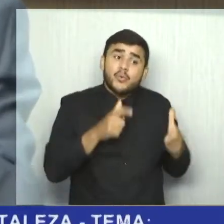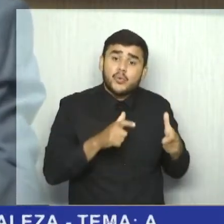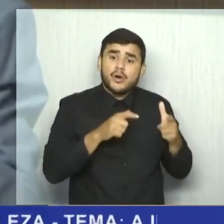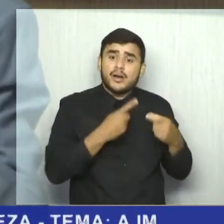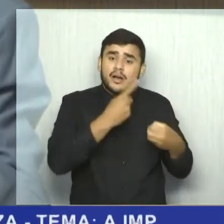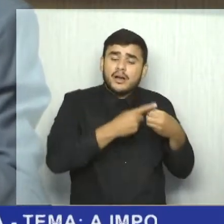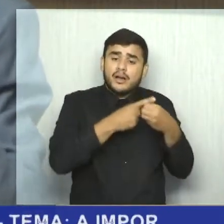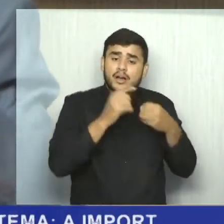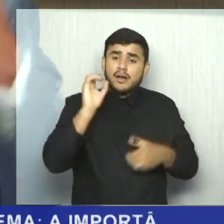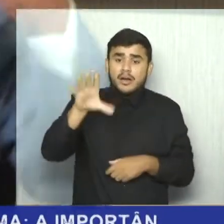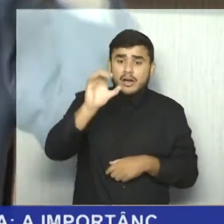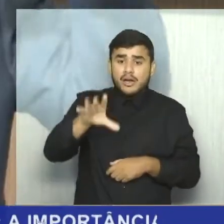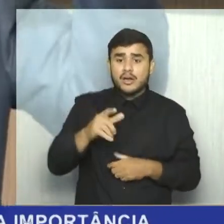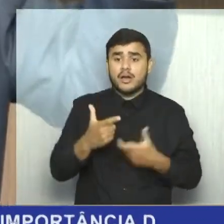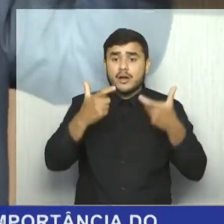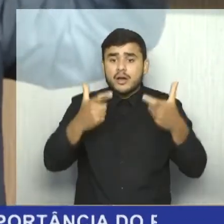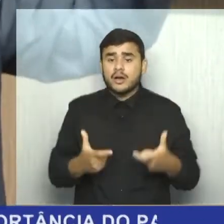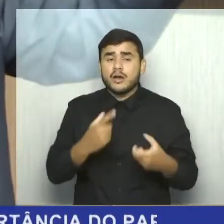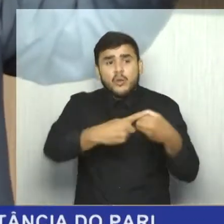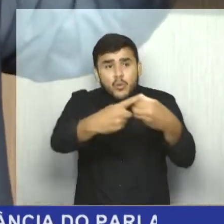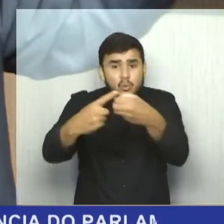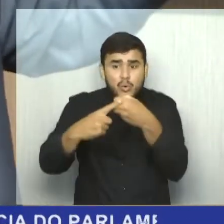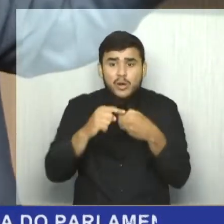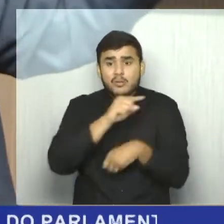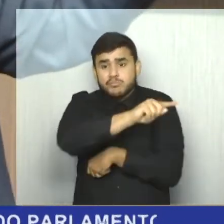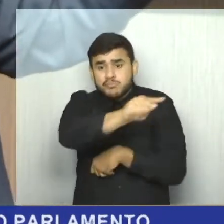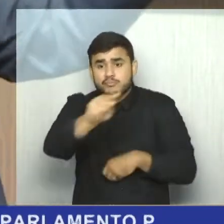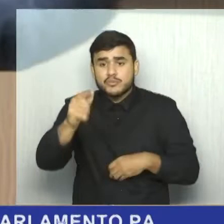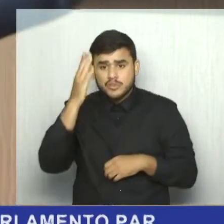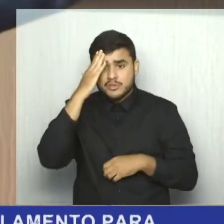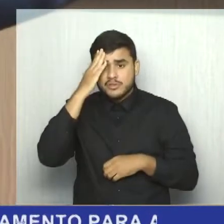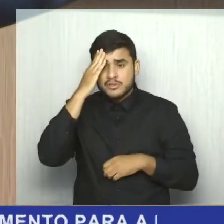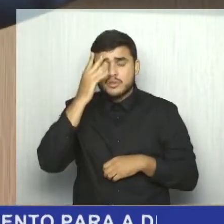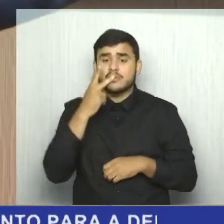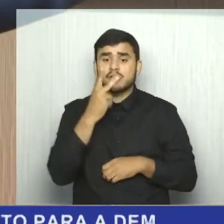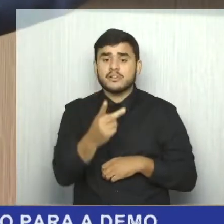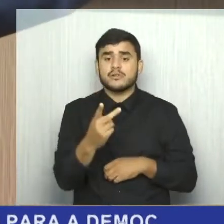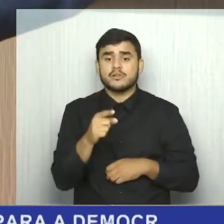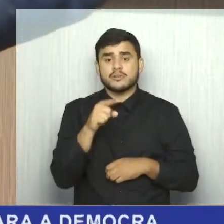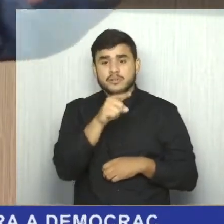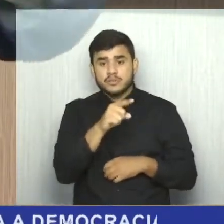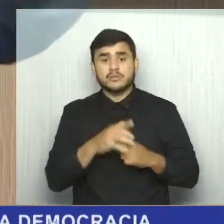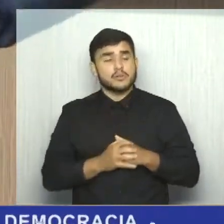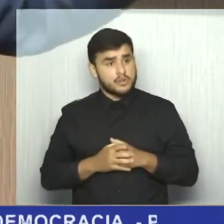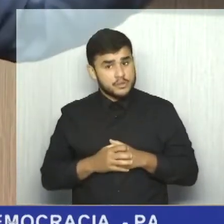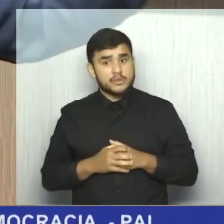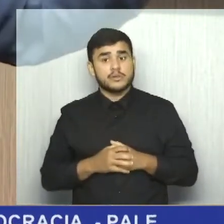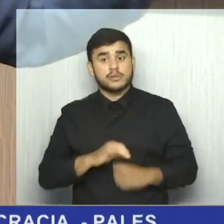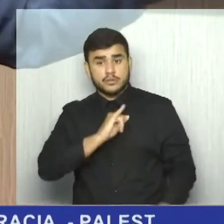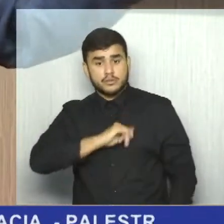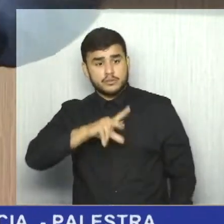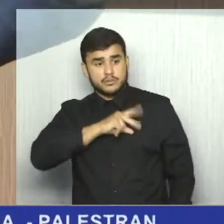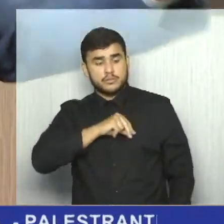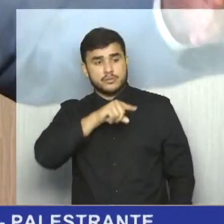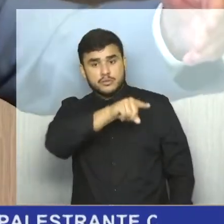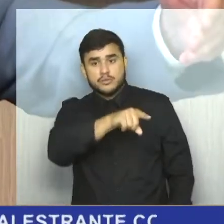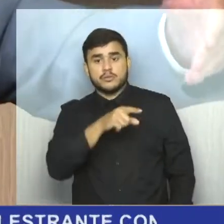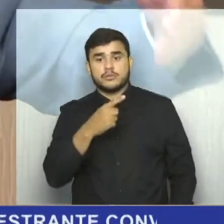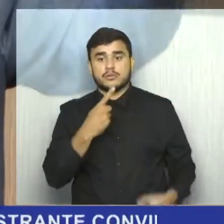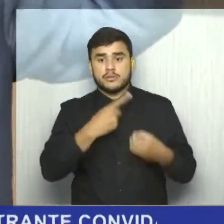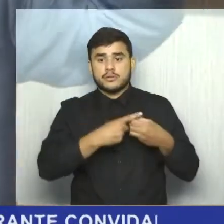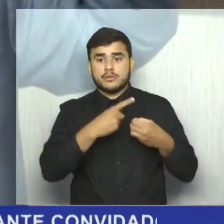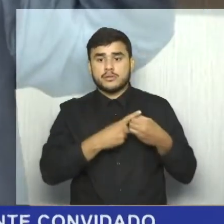ou faz lá em Irauçuba, ou faz lá onde for mais pobre o estado do Ceará. Estou vendo ali o meu amigo Dalmir Feitosa, né? Homem que é originário, pelo menos